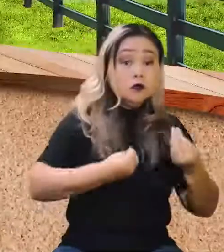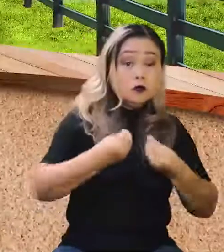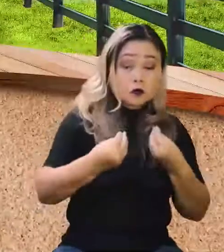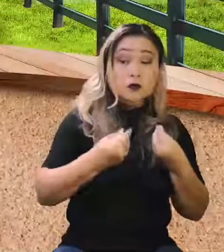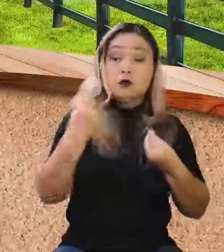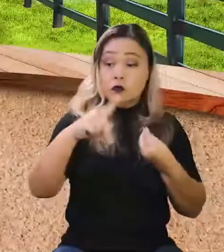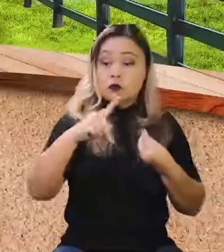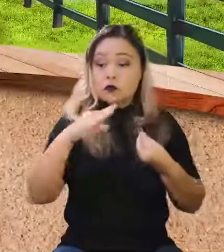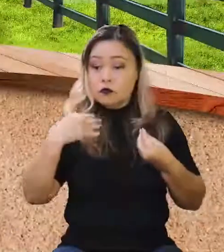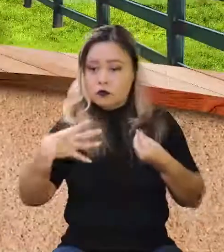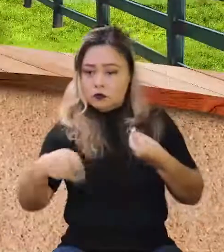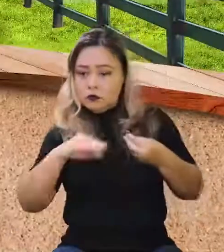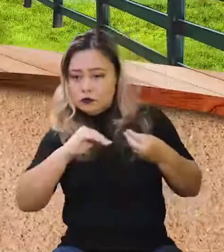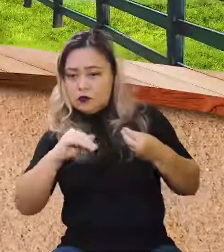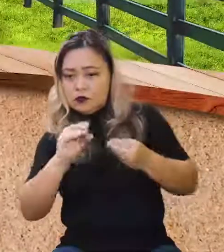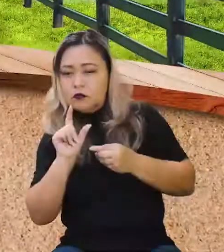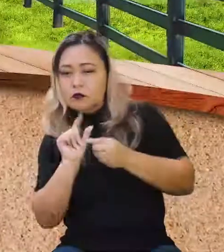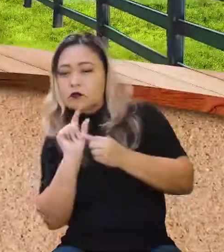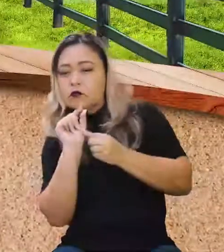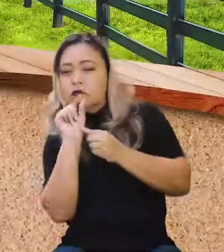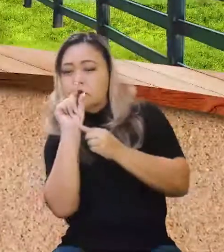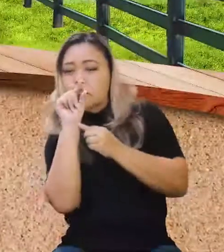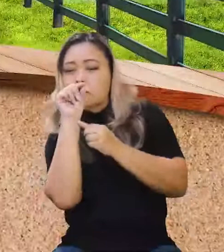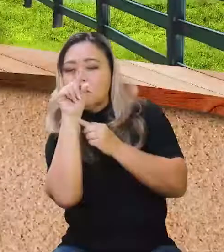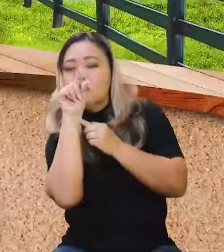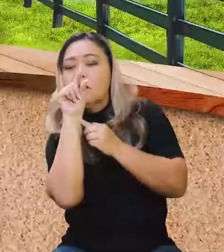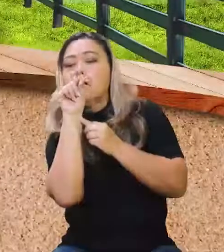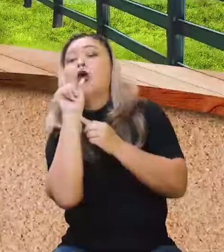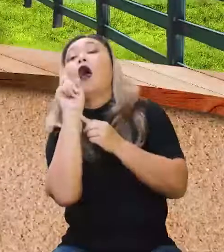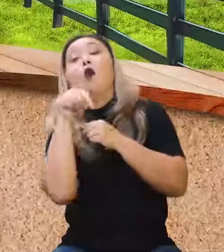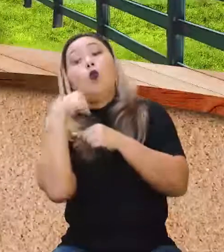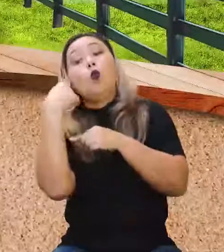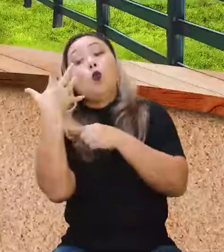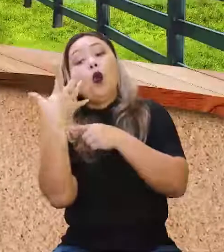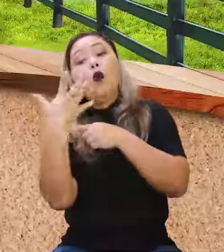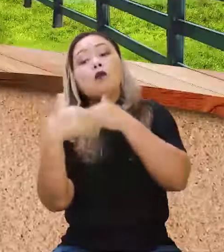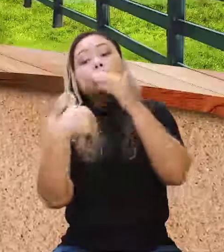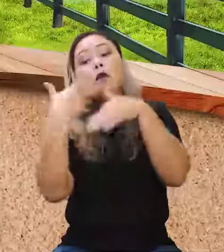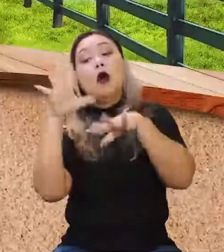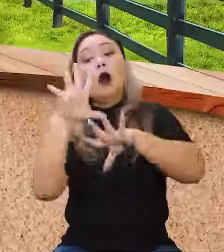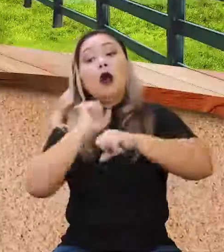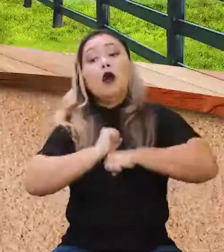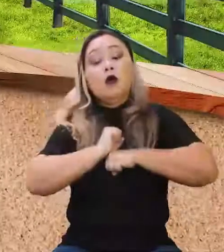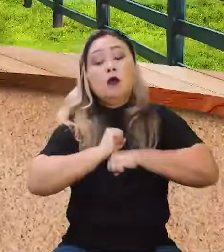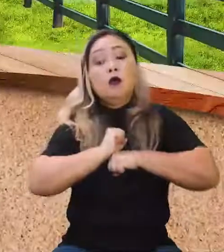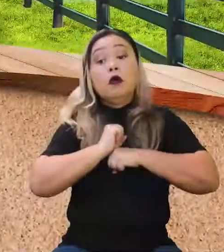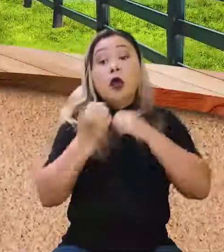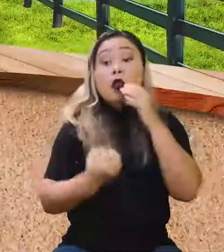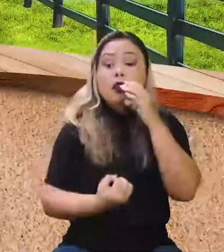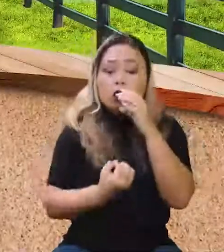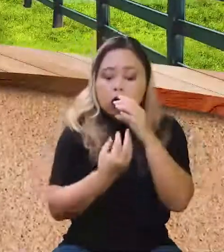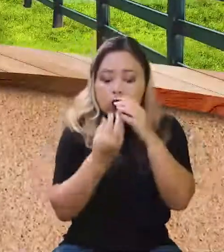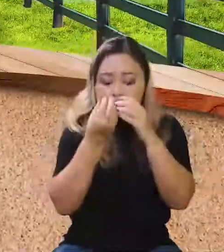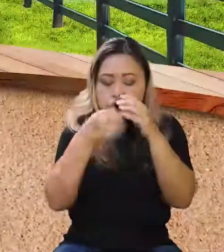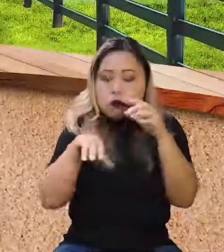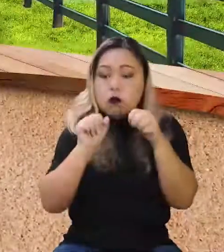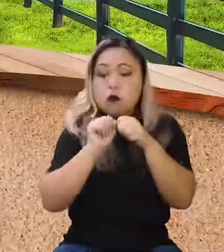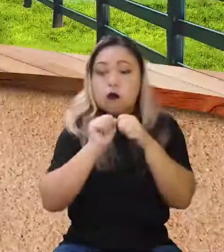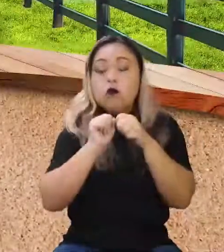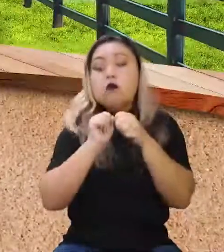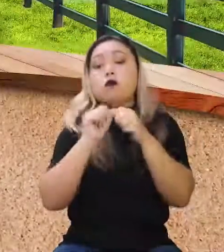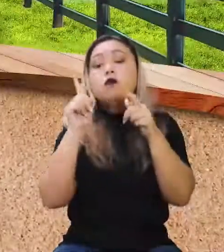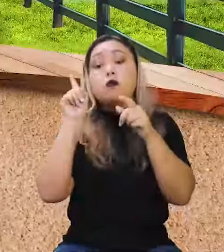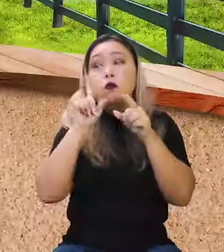manejo desses filhotes, eles vão adquirindo com o tempo, porque eles nascem selvagens,